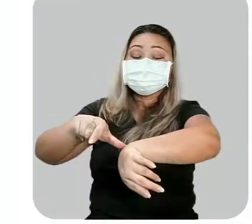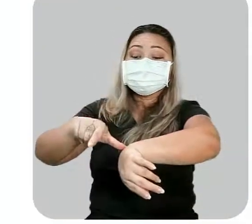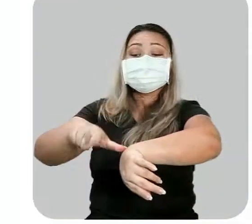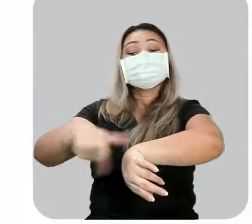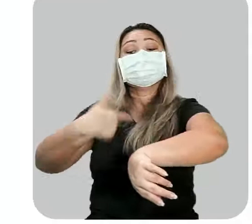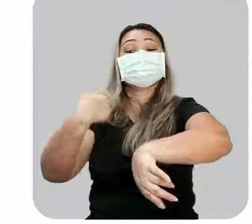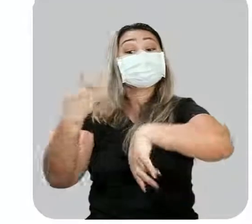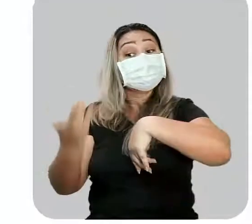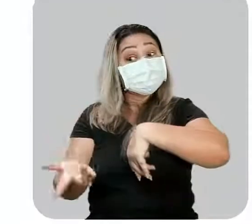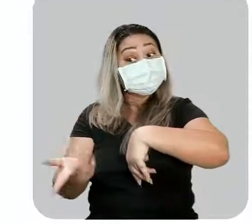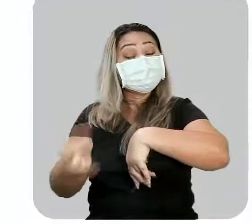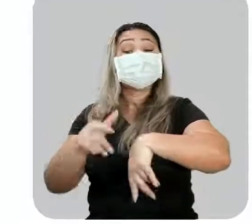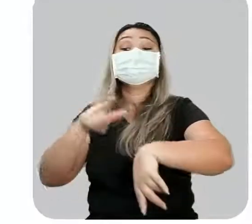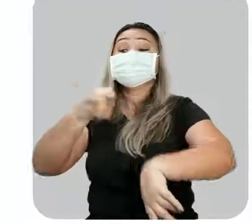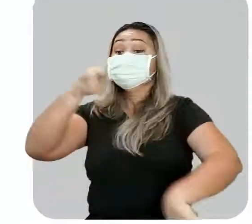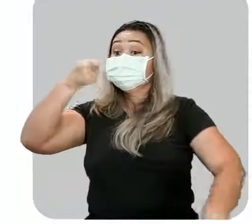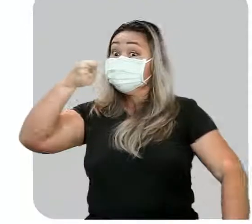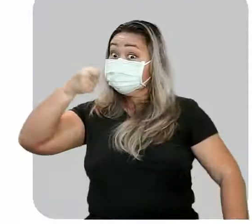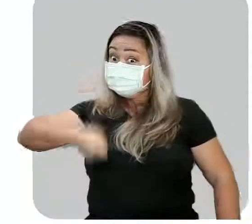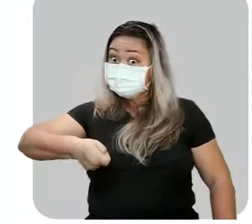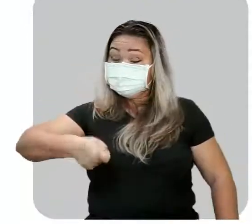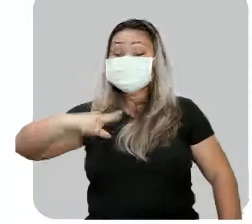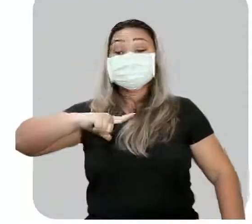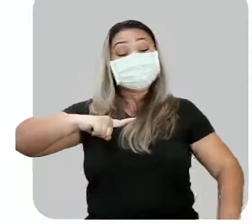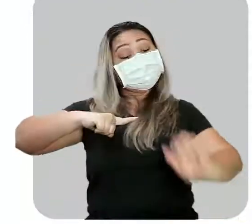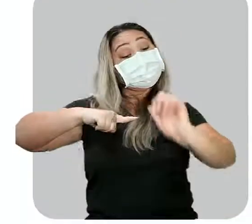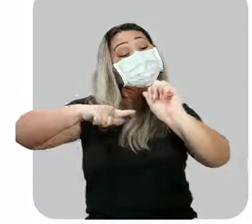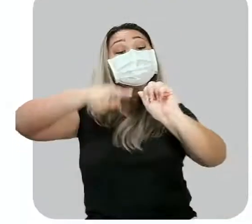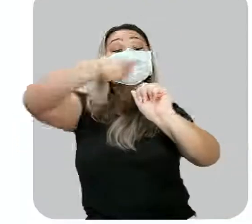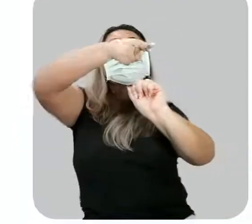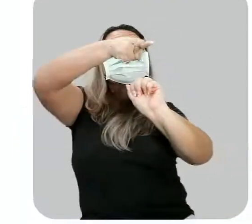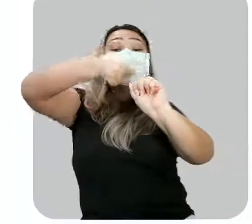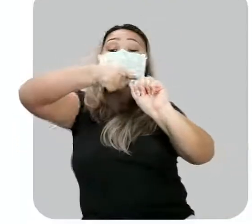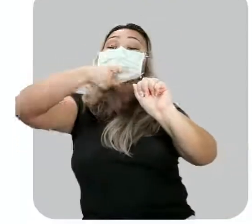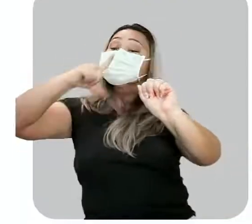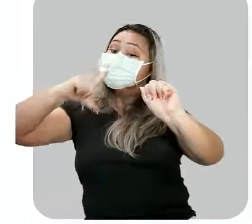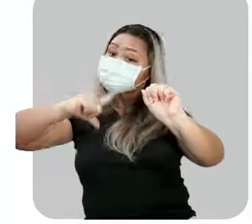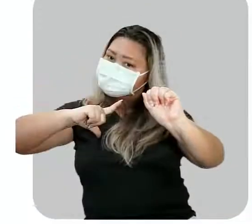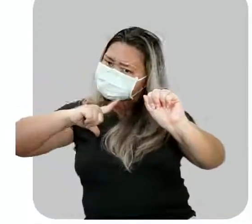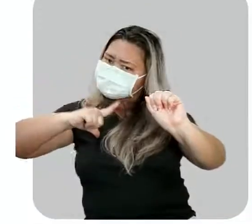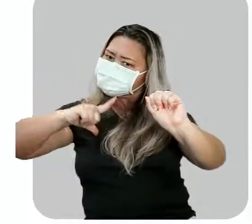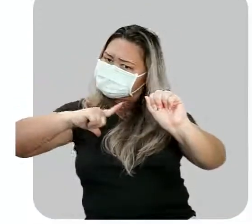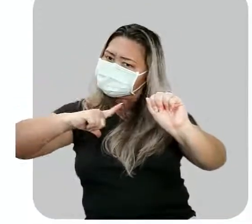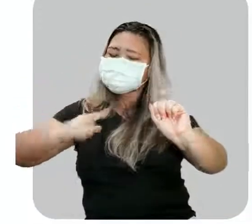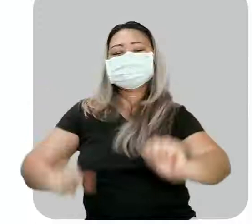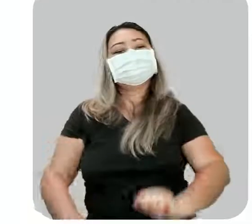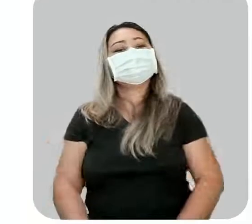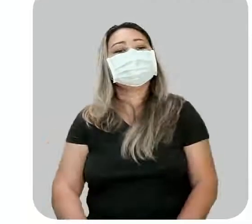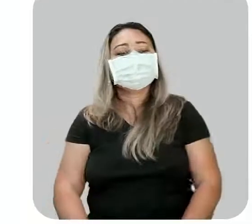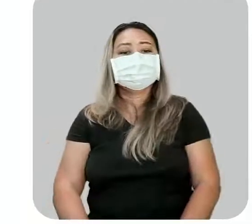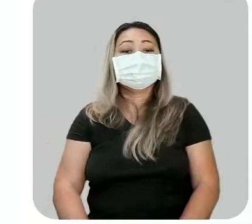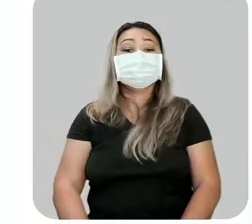Então, que são os casos obrigatórios de crase.